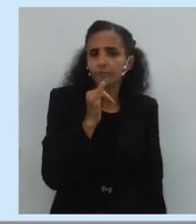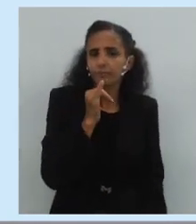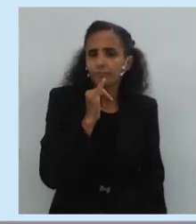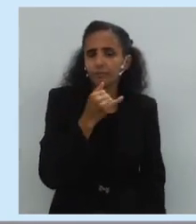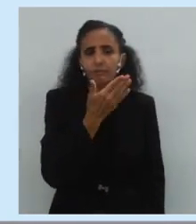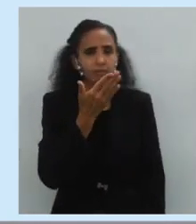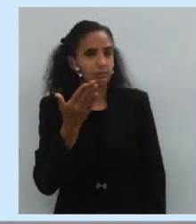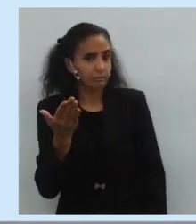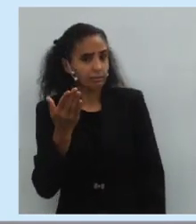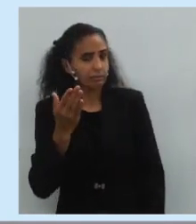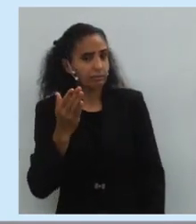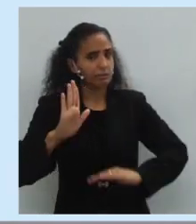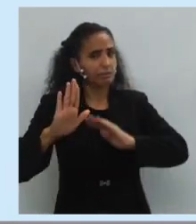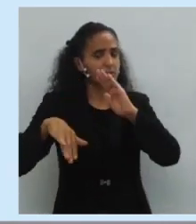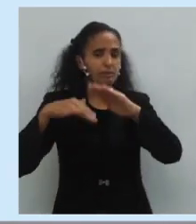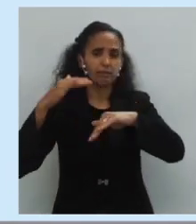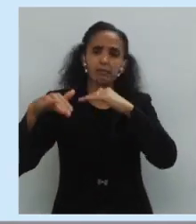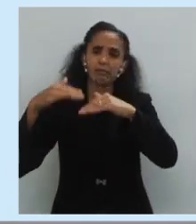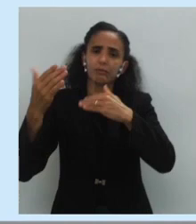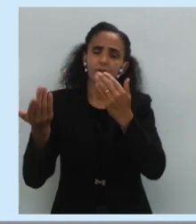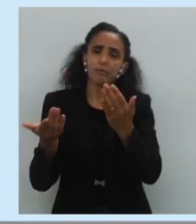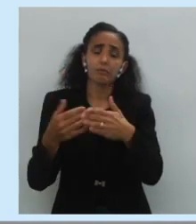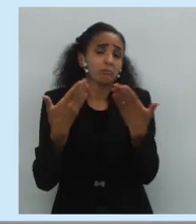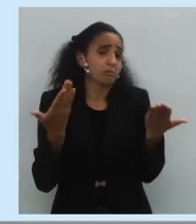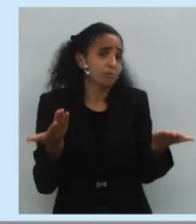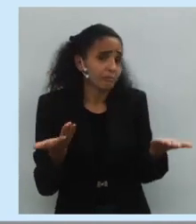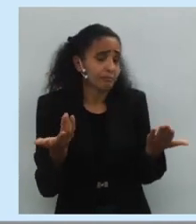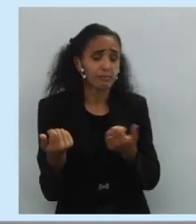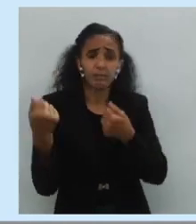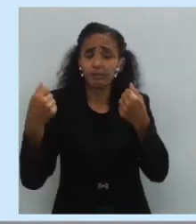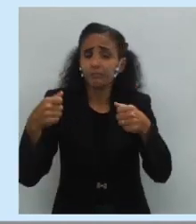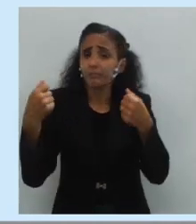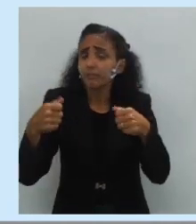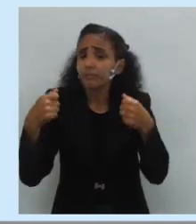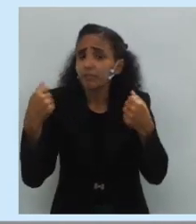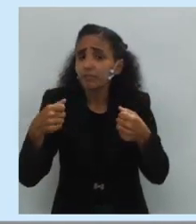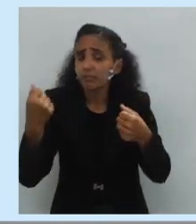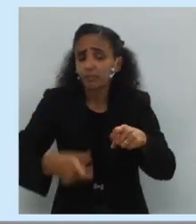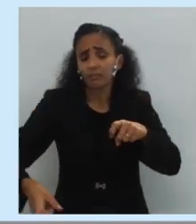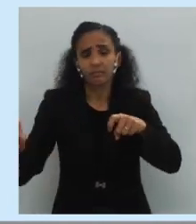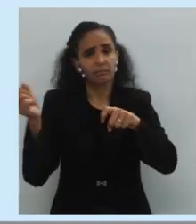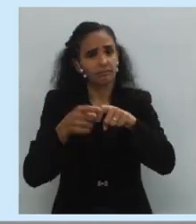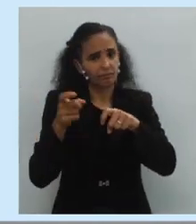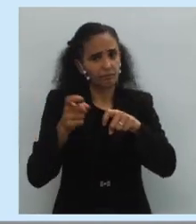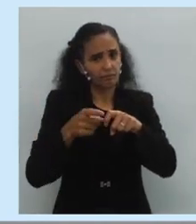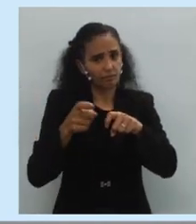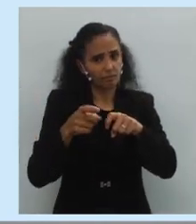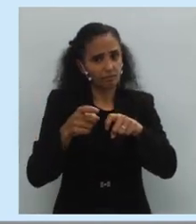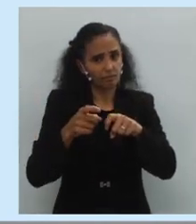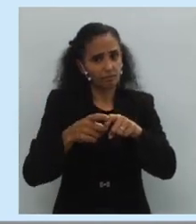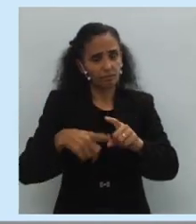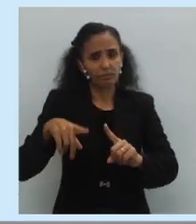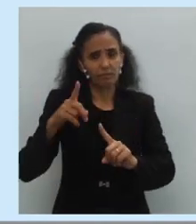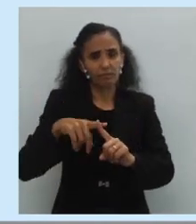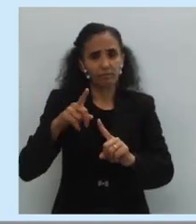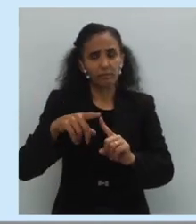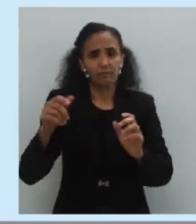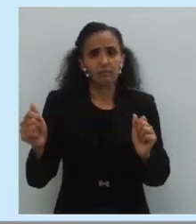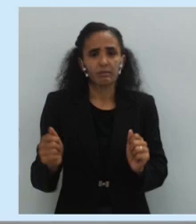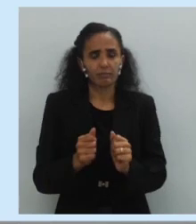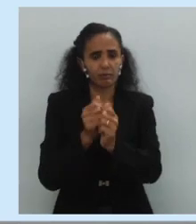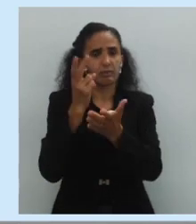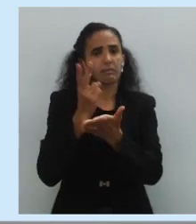infecções. Por exemplo, a pneumonia, né, ela não vai ter como combater a pneumonia. Então, a maioria